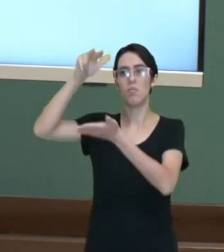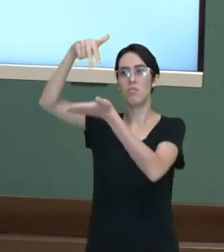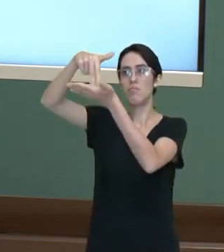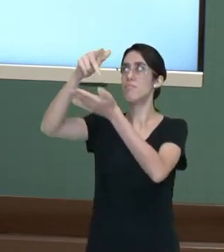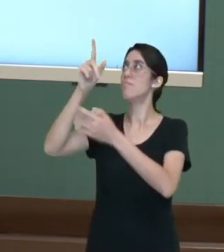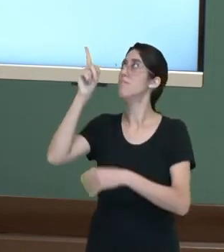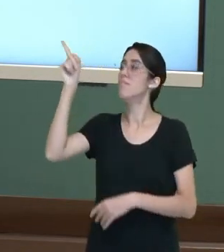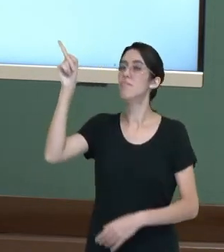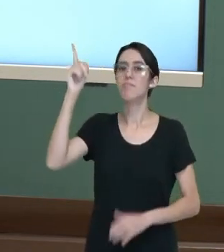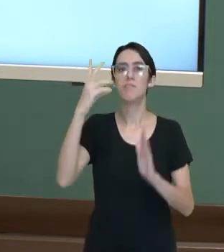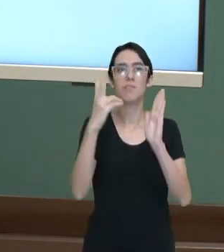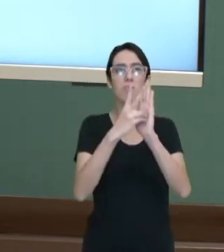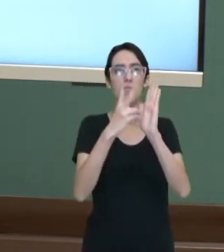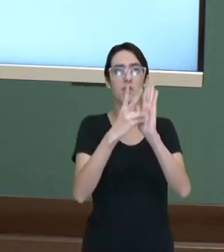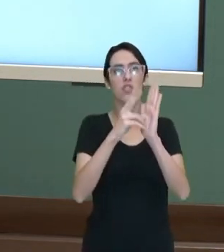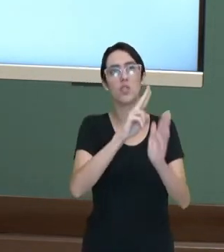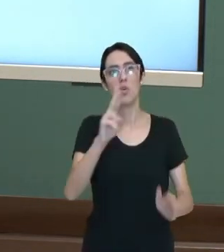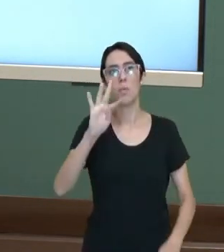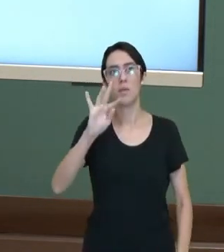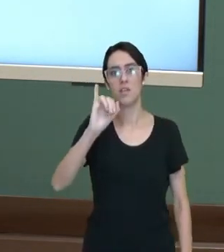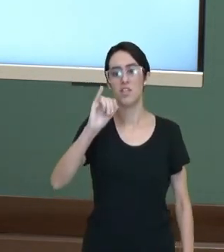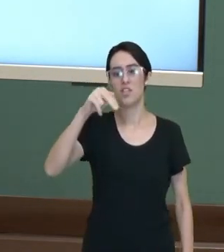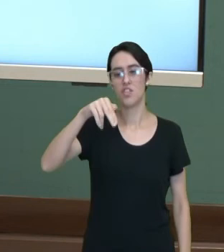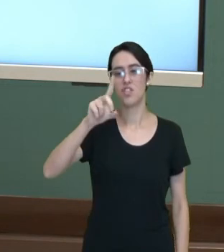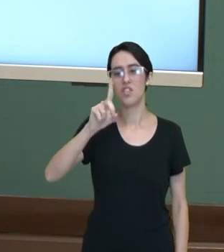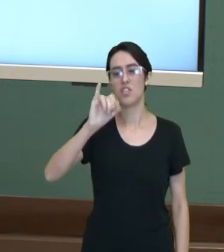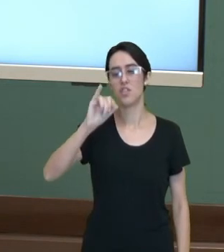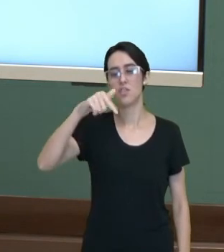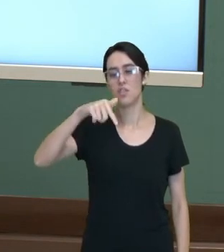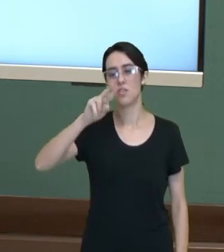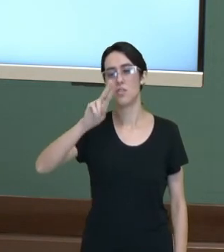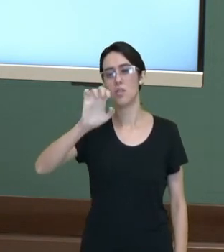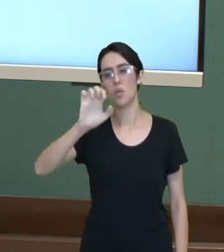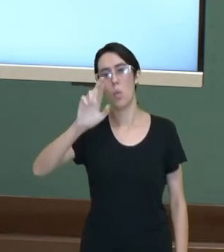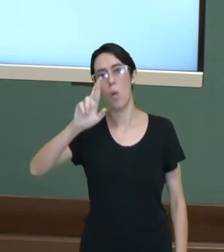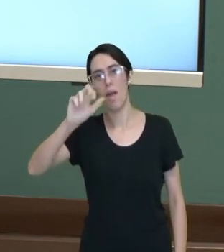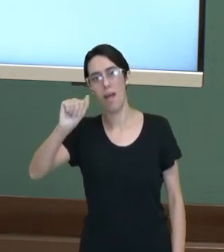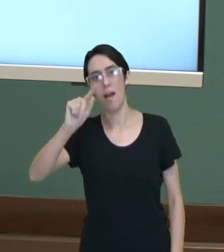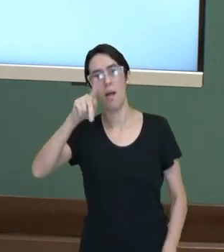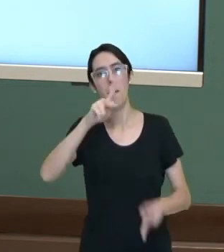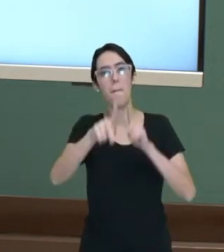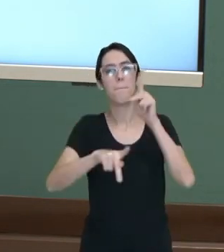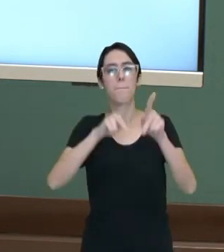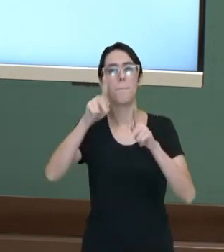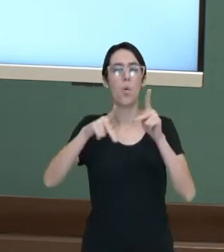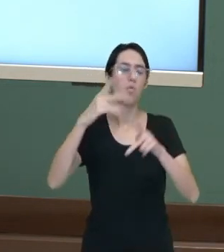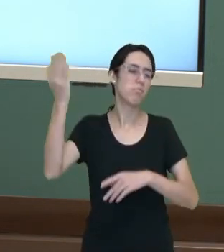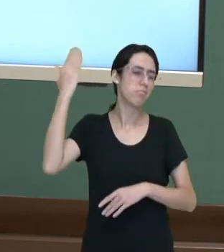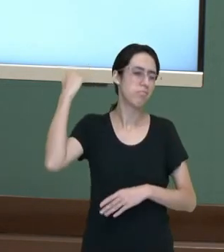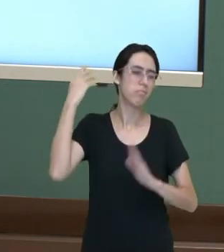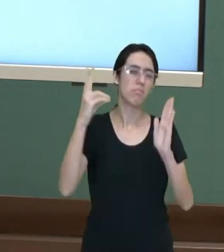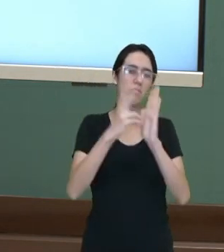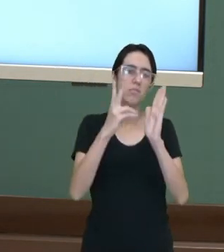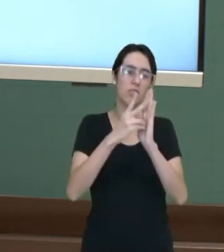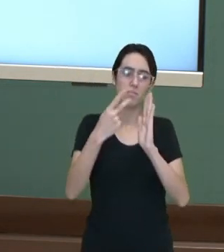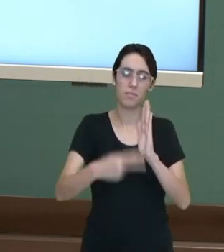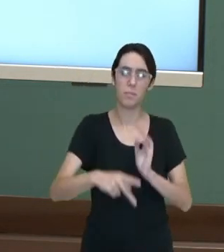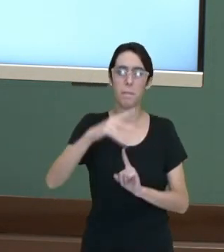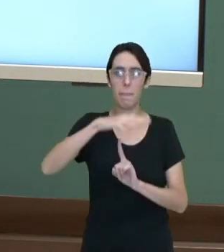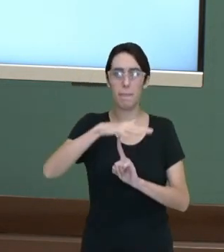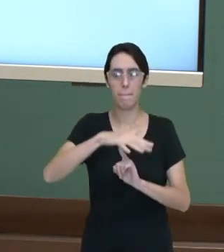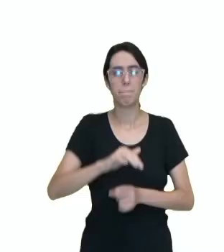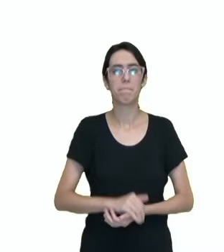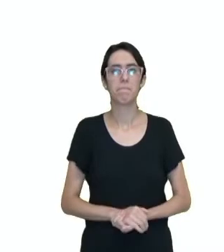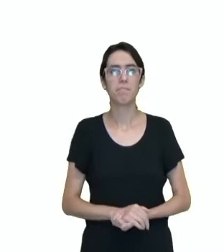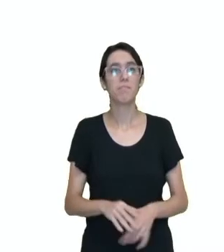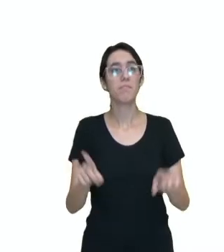aí do cacique Tindiqueira, fazendo aí alusão à população dos povos nativos, né? E